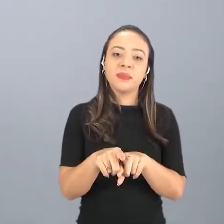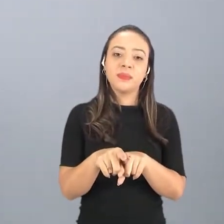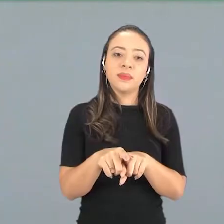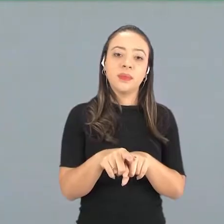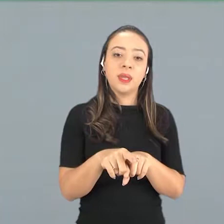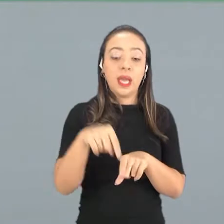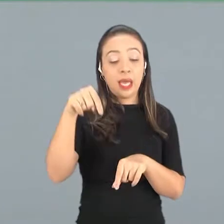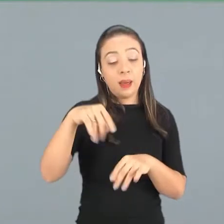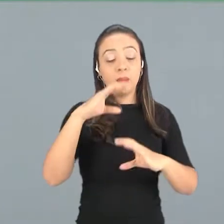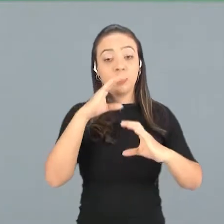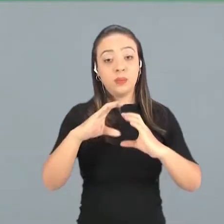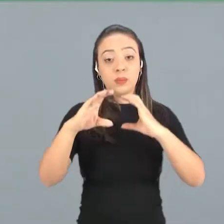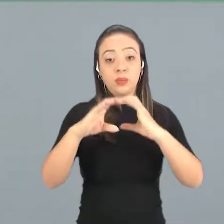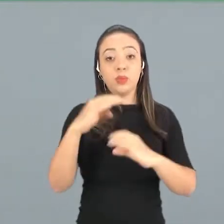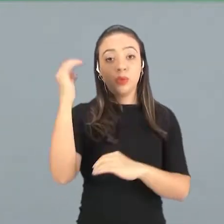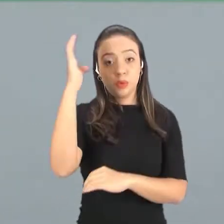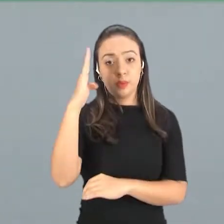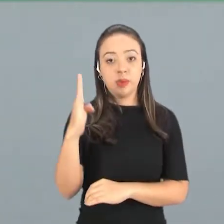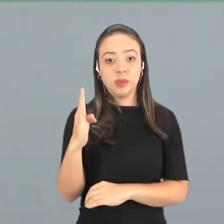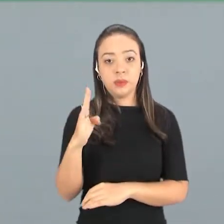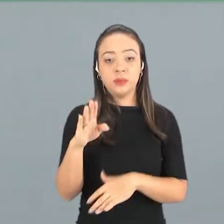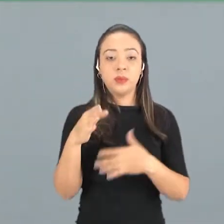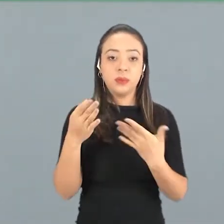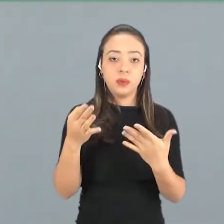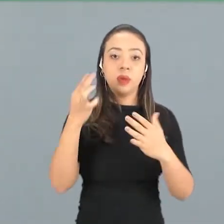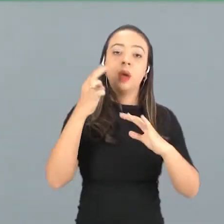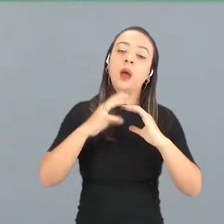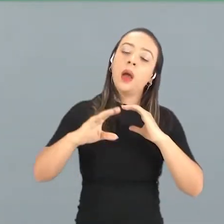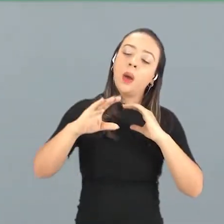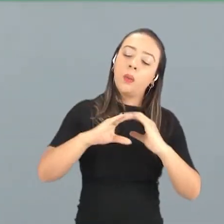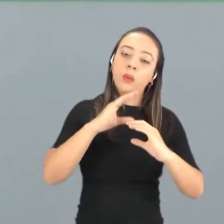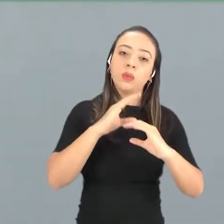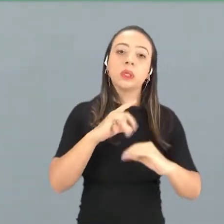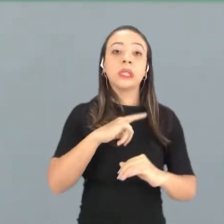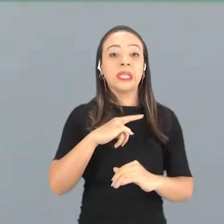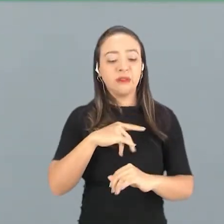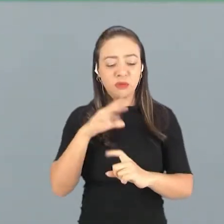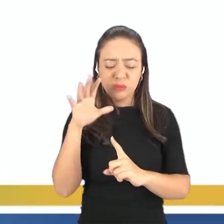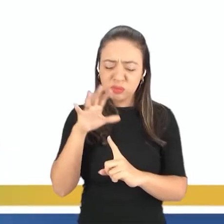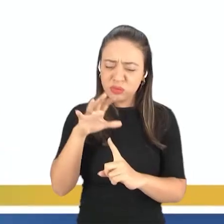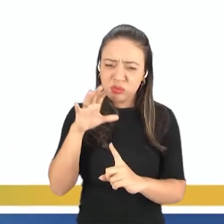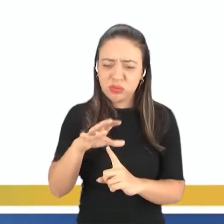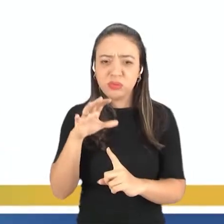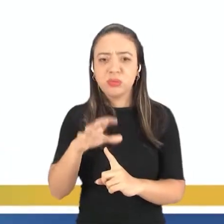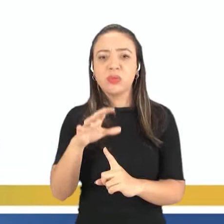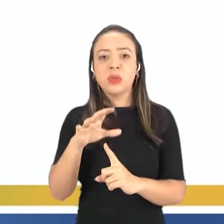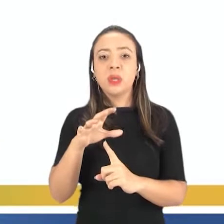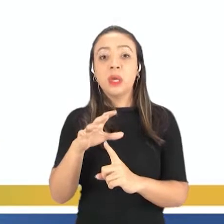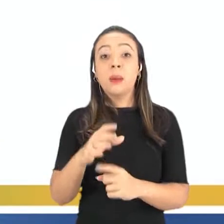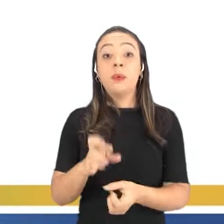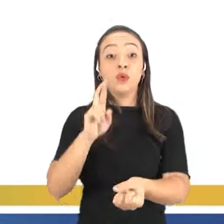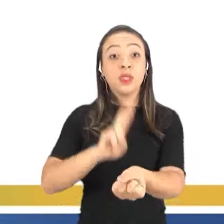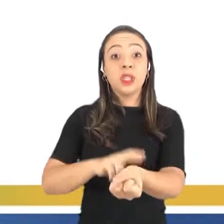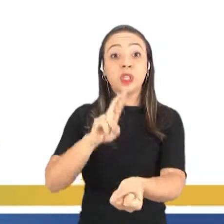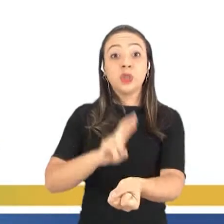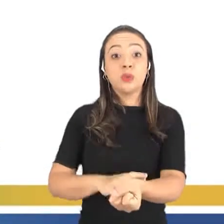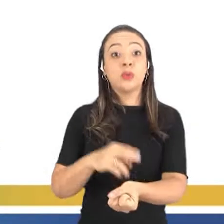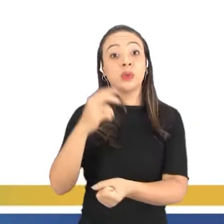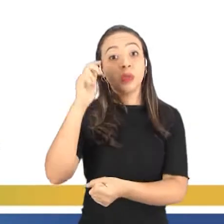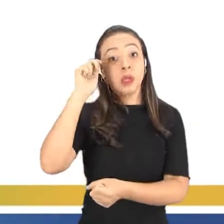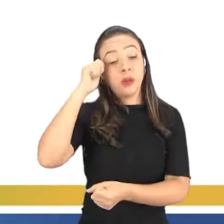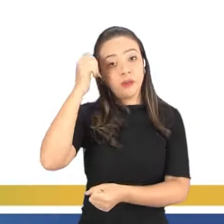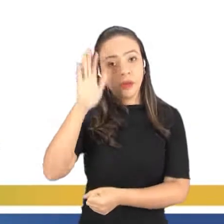música brasileira, tá? Então, a música brasileira foi fortemente influenciada pelos ritmos africanos, como é o caso